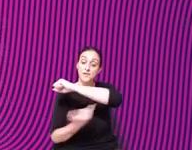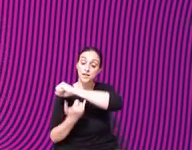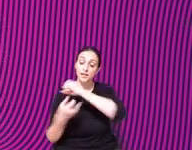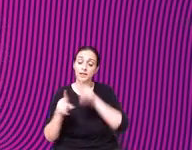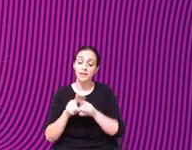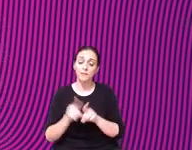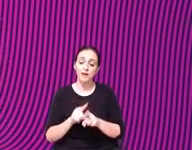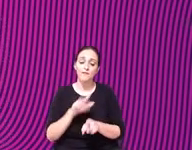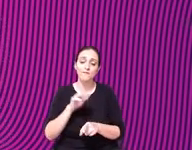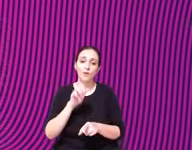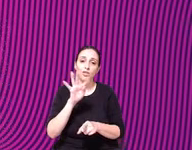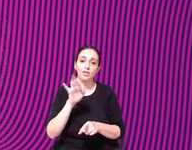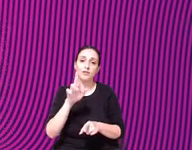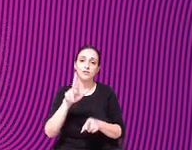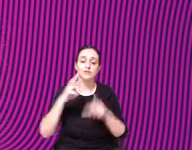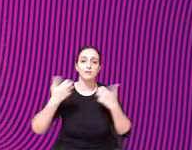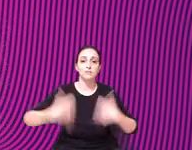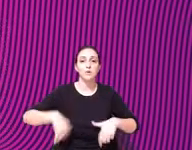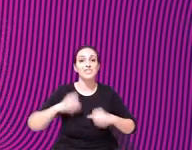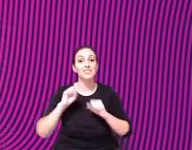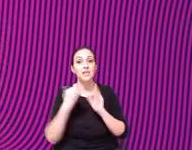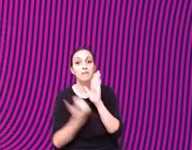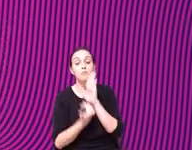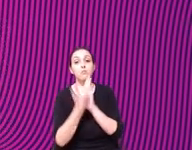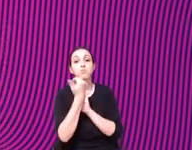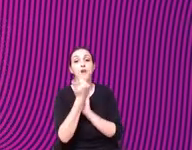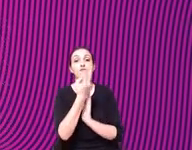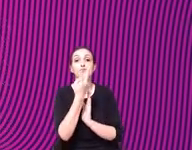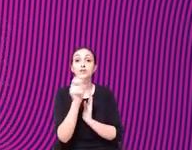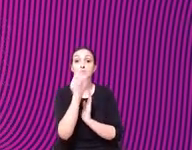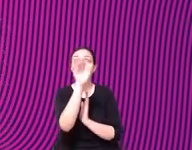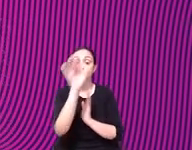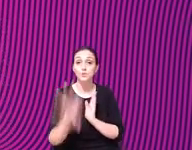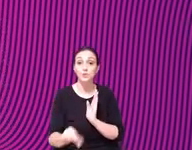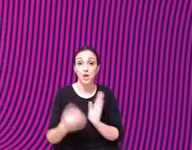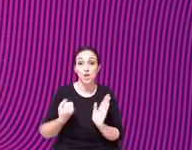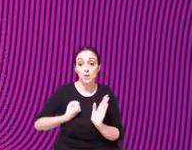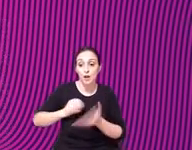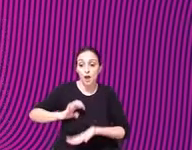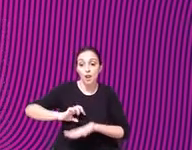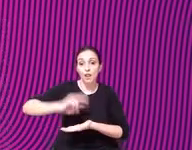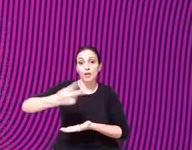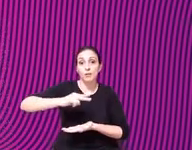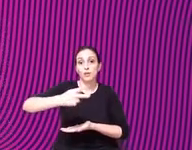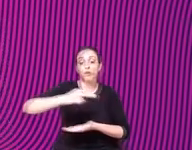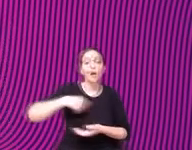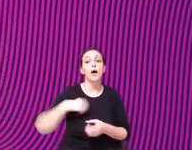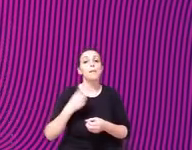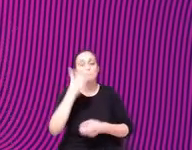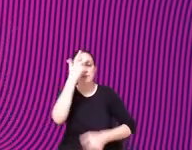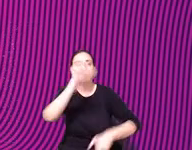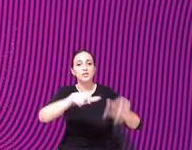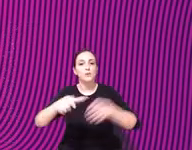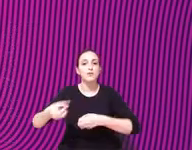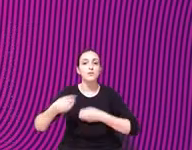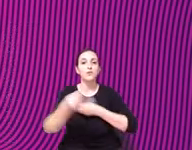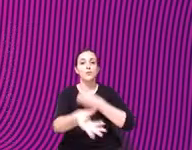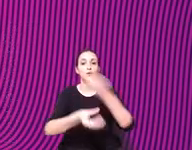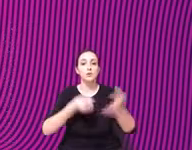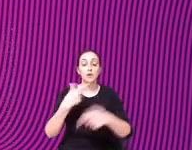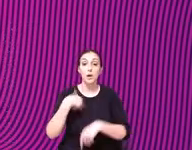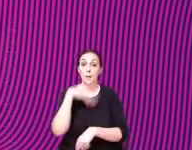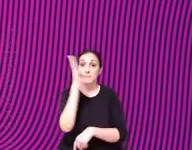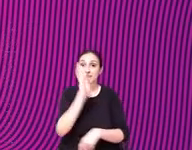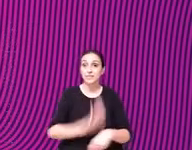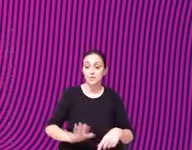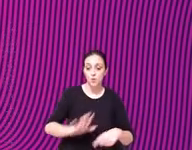disse também, se nós aumentássemos 20% o número de transplantes de doadores efetivos no Brasil de um ano para o